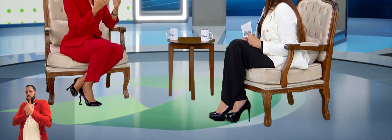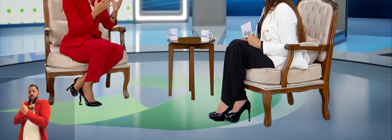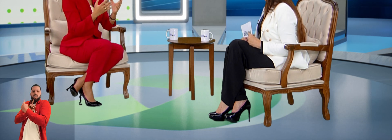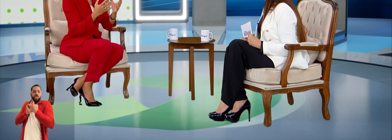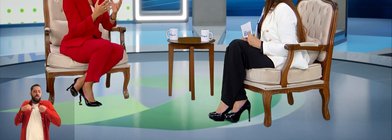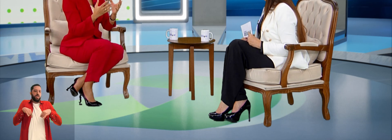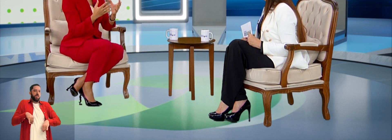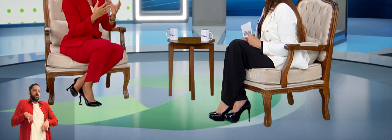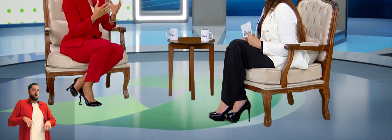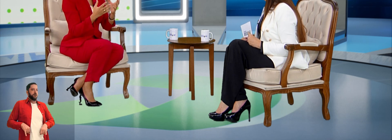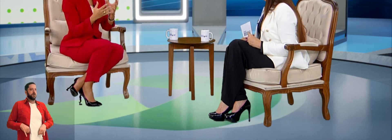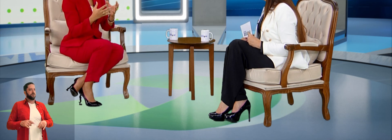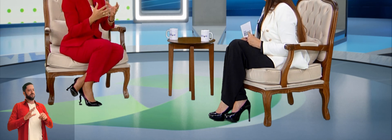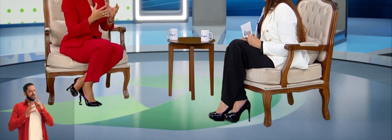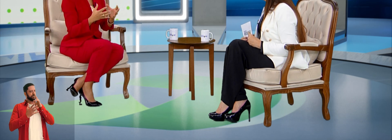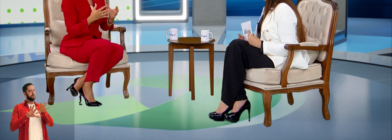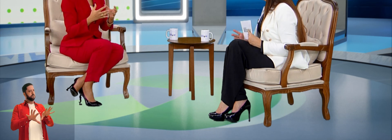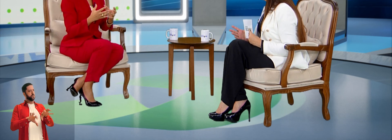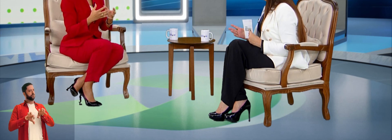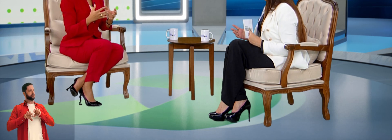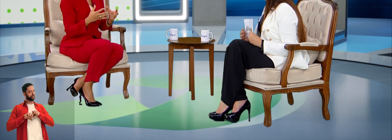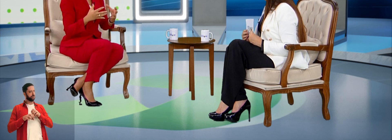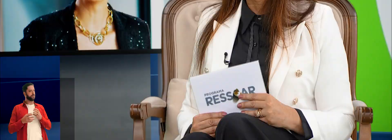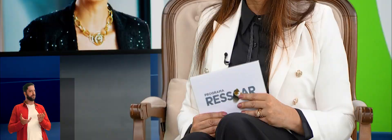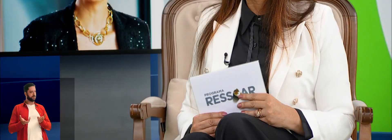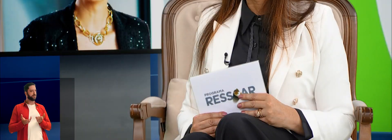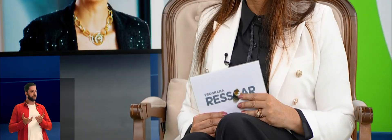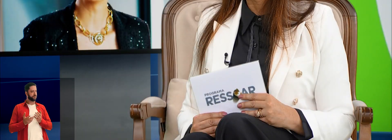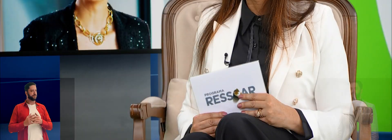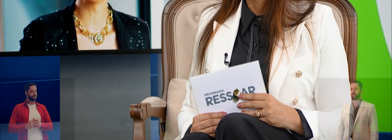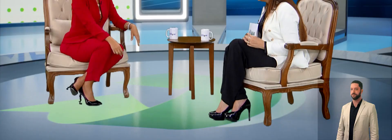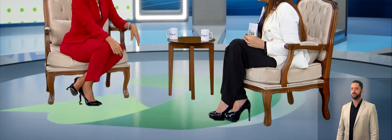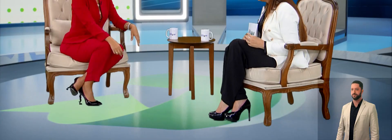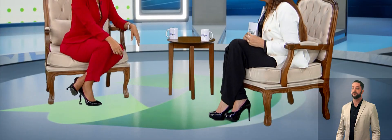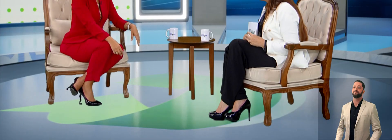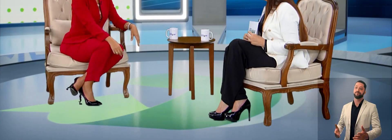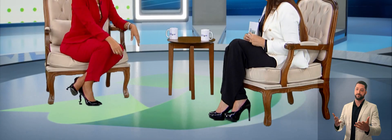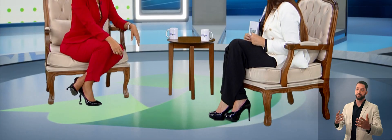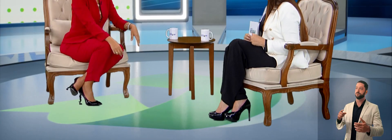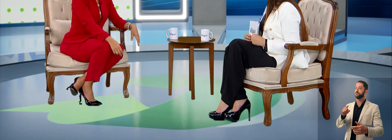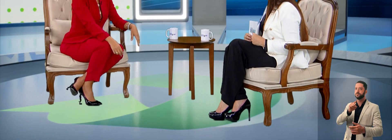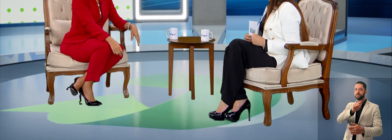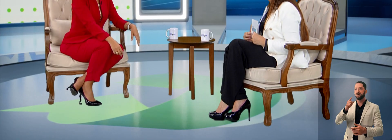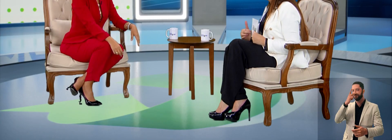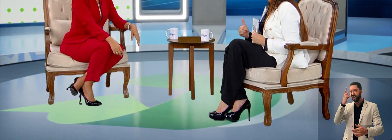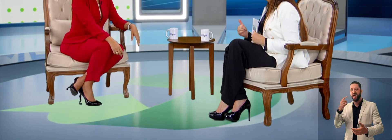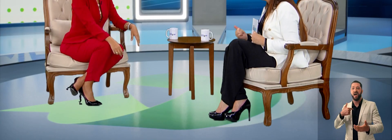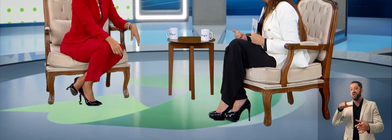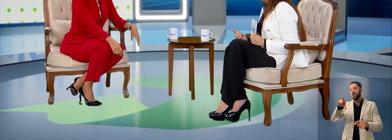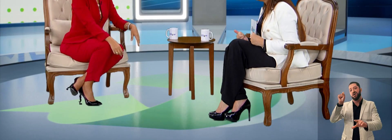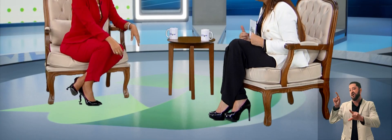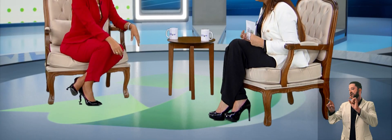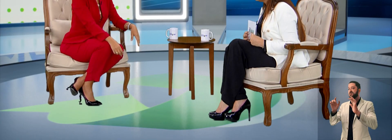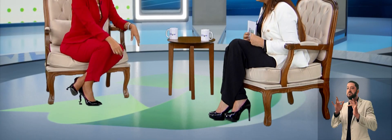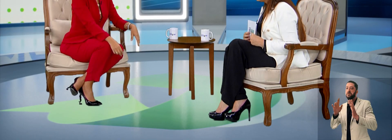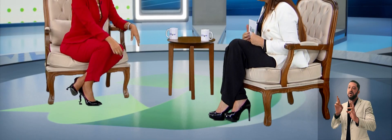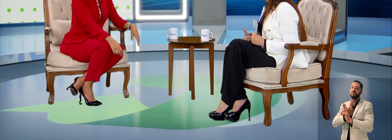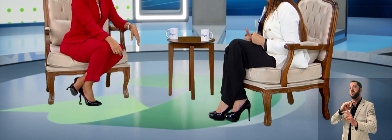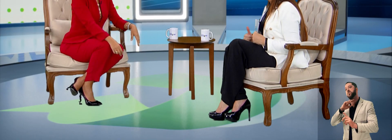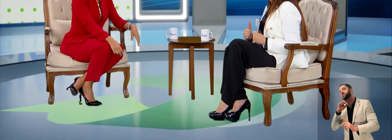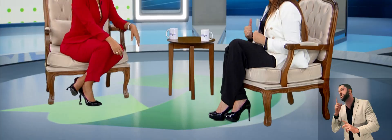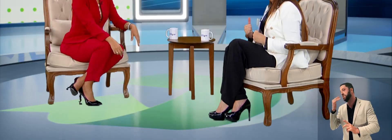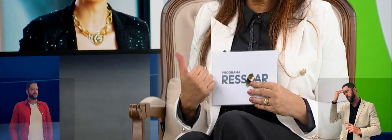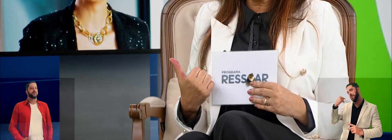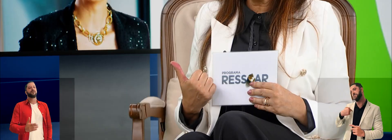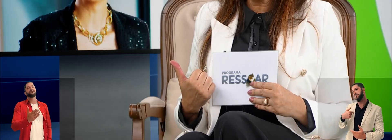da frequência que a pessoa está emanando ali. Aquela frequência espiritual mesmo. E por isso que as pessoas falam que tem o dedo podre,